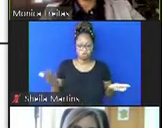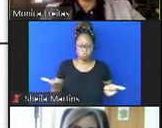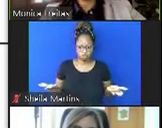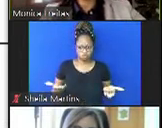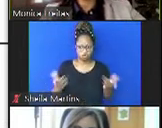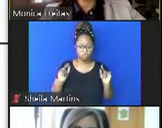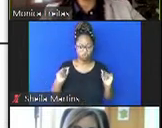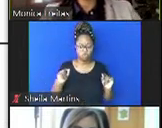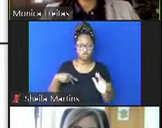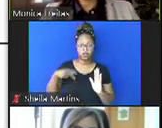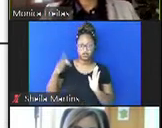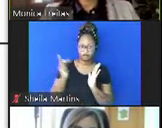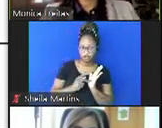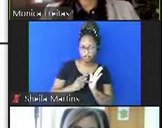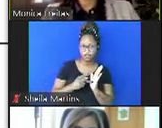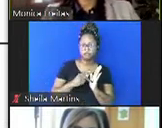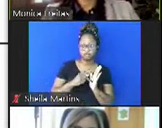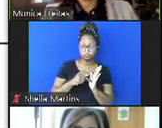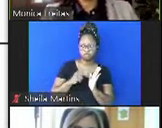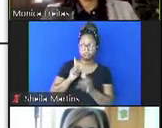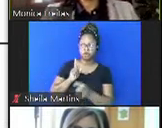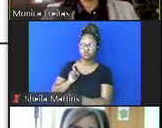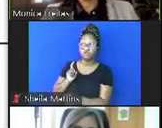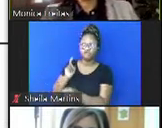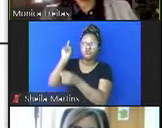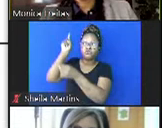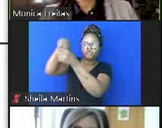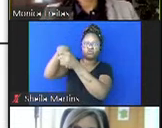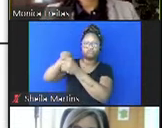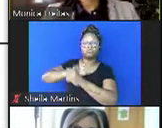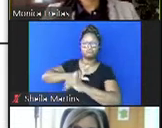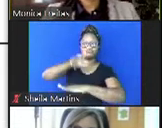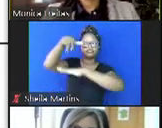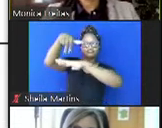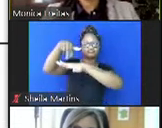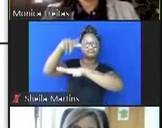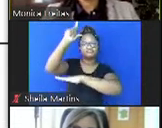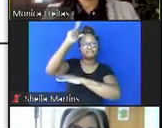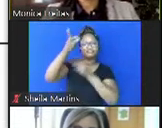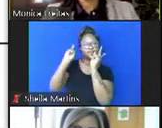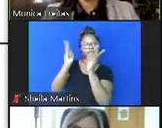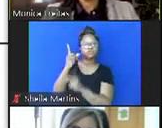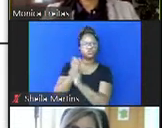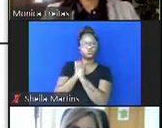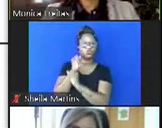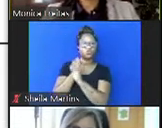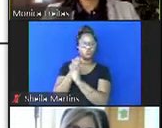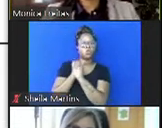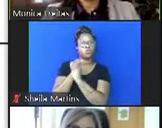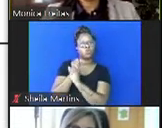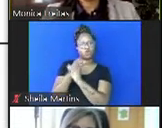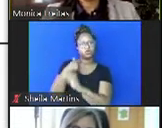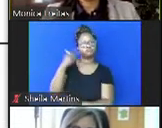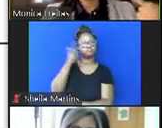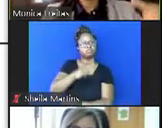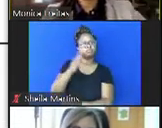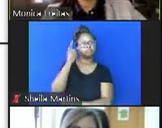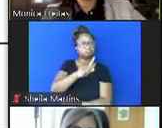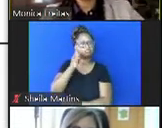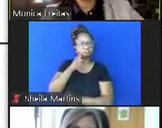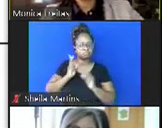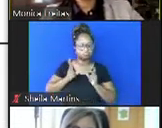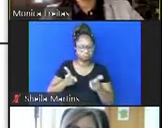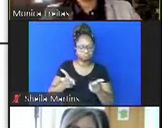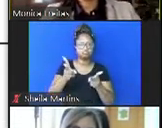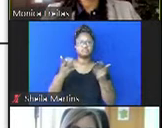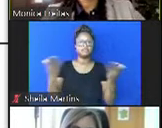esse ano, na Alemanha de volta, continuando, ela forneceu mais um ano de auxílio para o pesquisador, para que a gente continuasse a colaboração, só